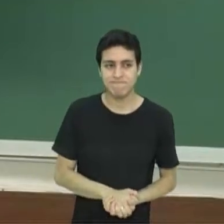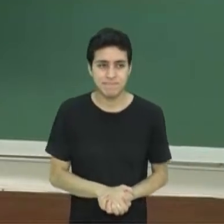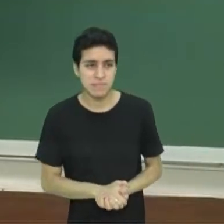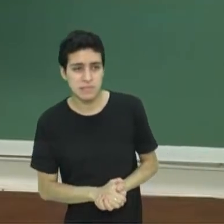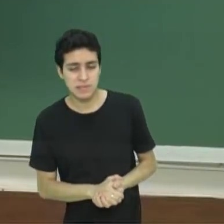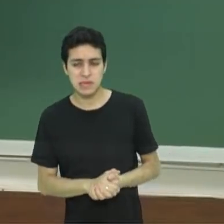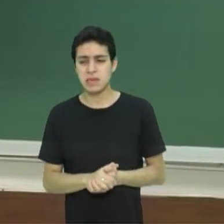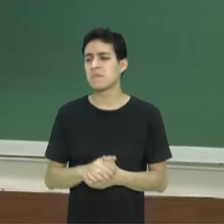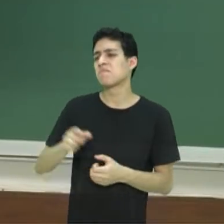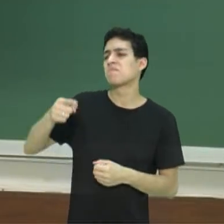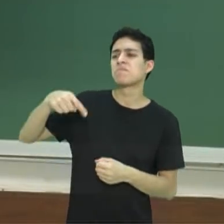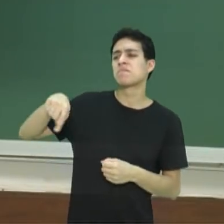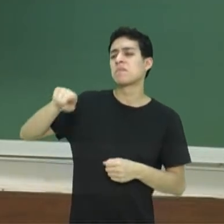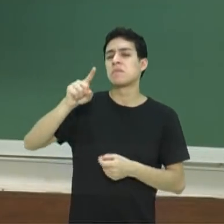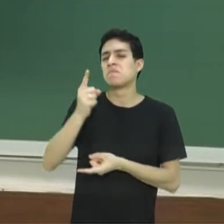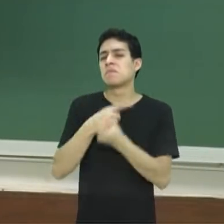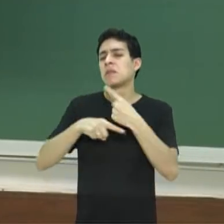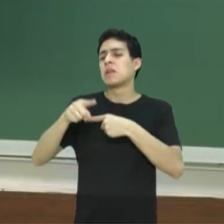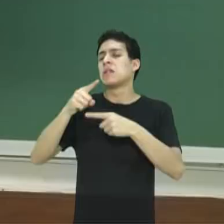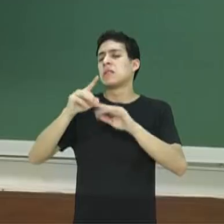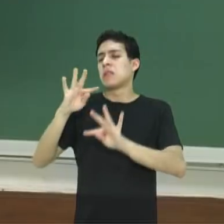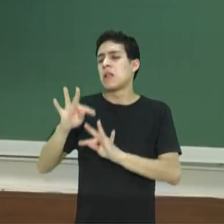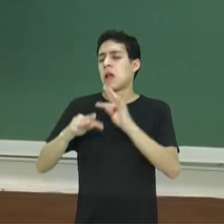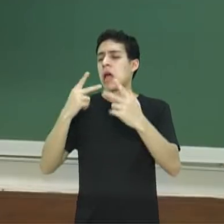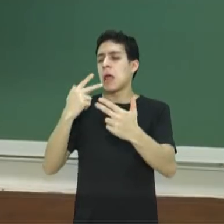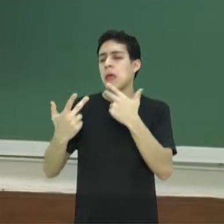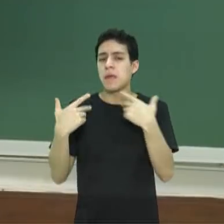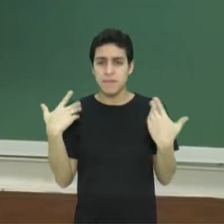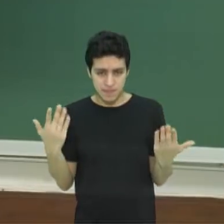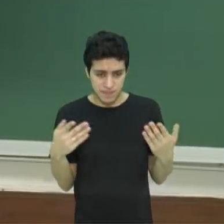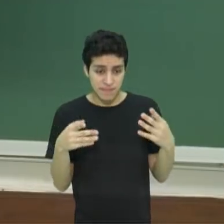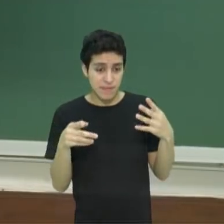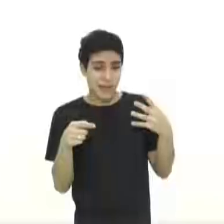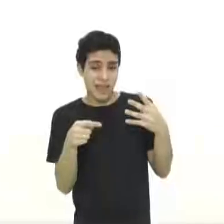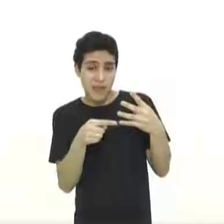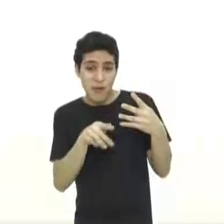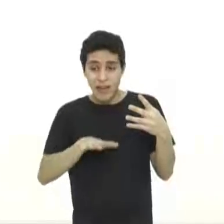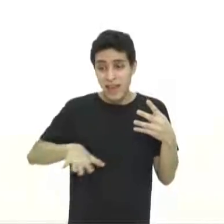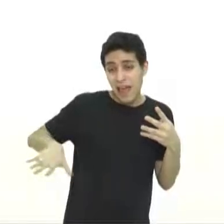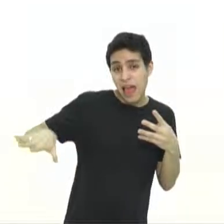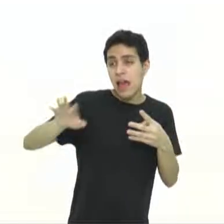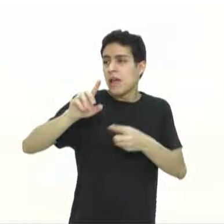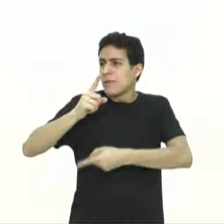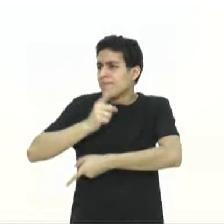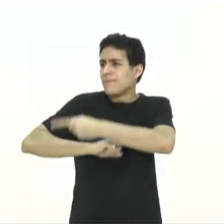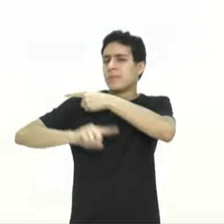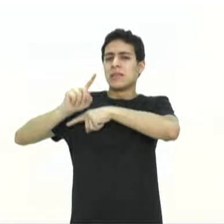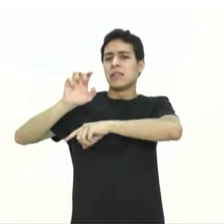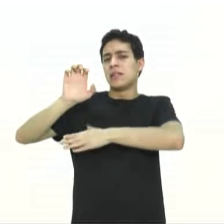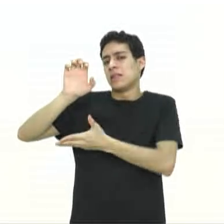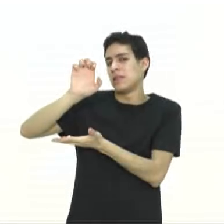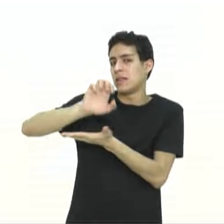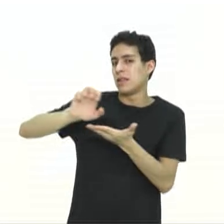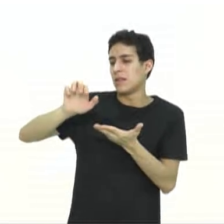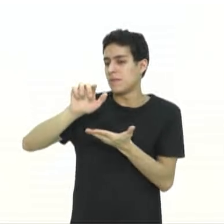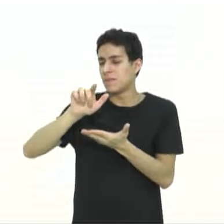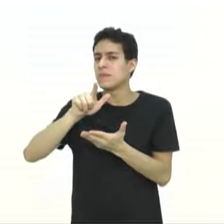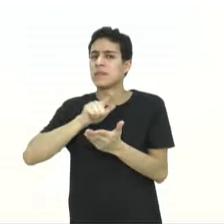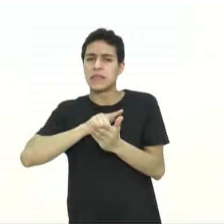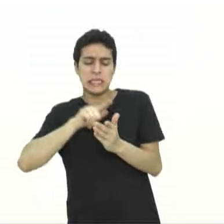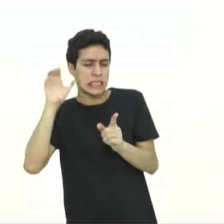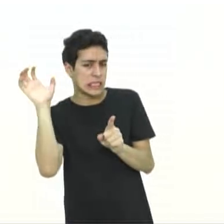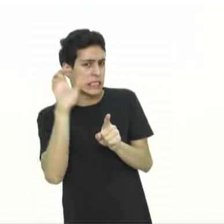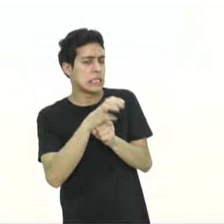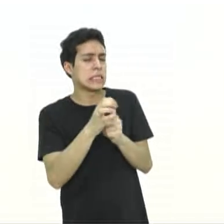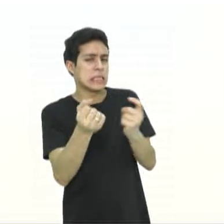As inovações tecnológicas, esse quarto setor que nós temos, é muito desenvolvido, muito difundido na Europa, tem um forte impacto na produção